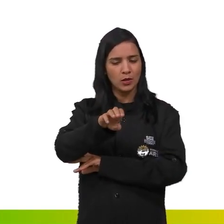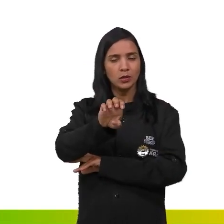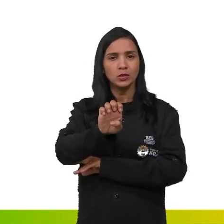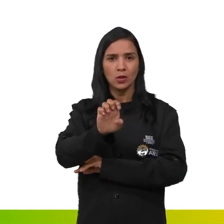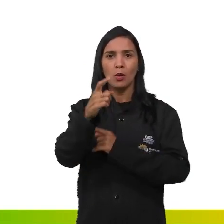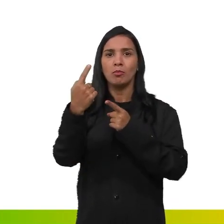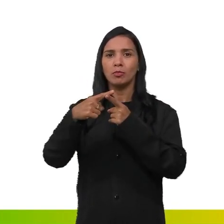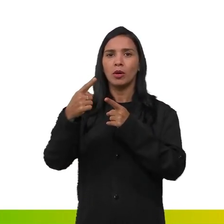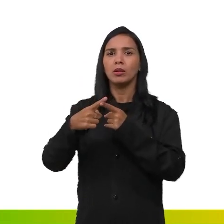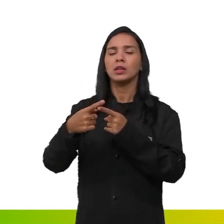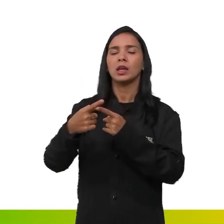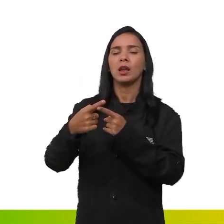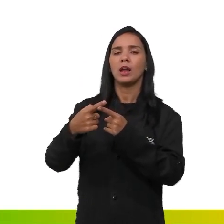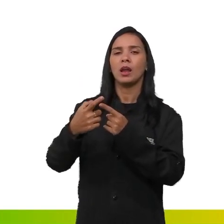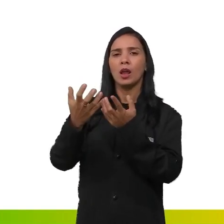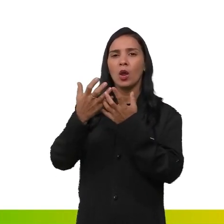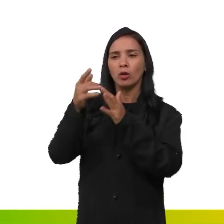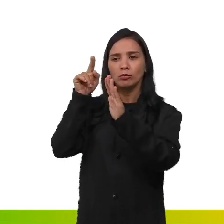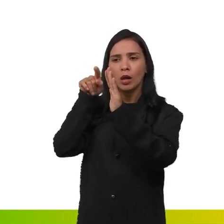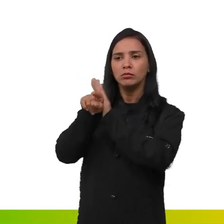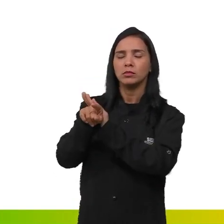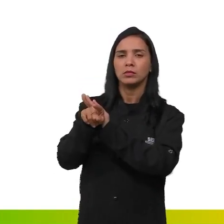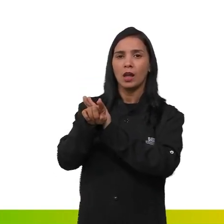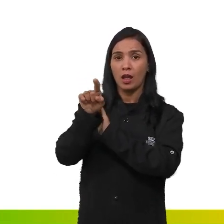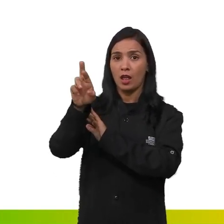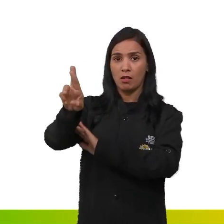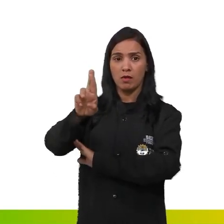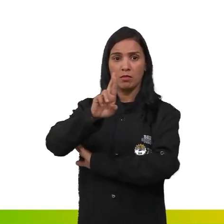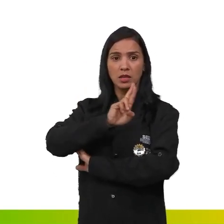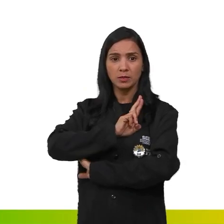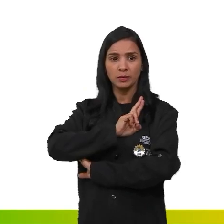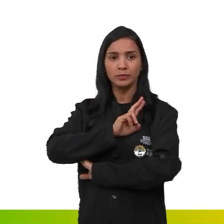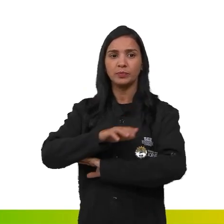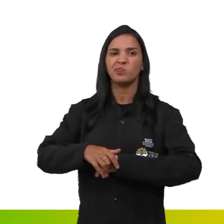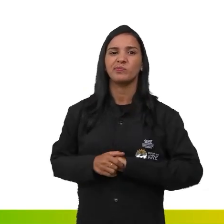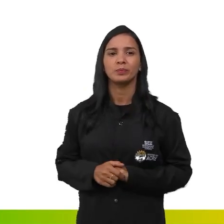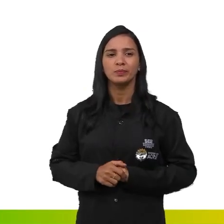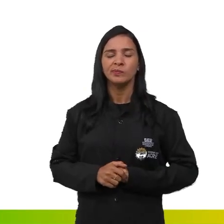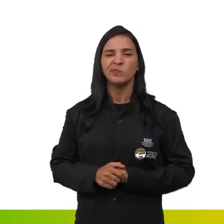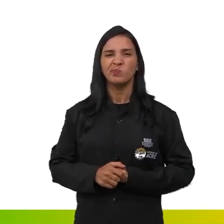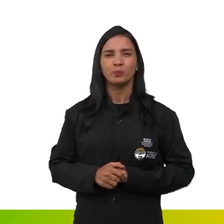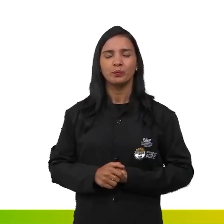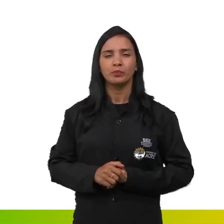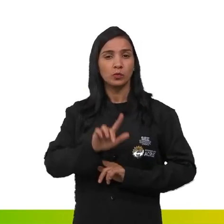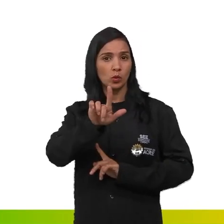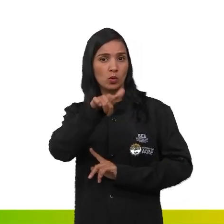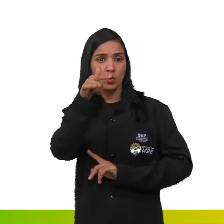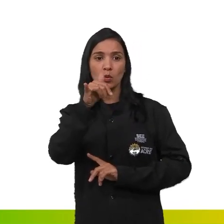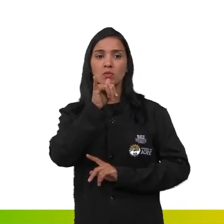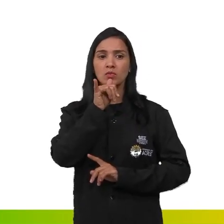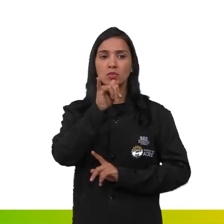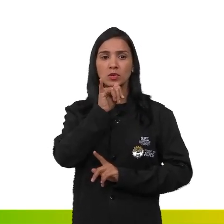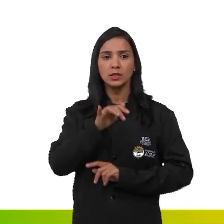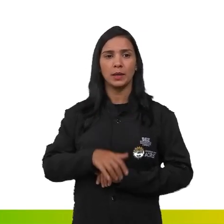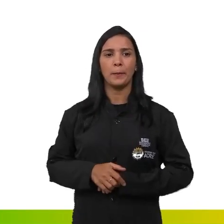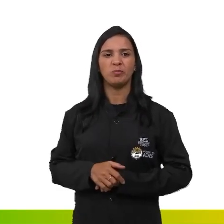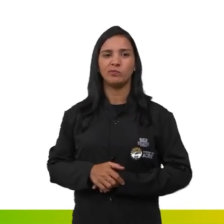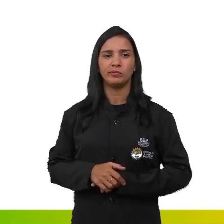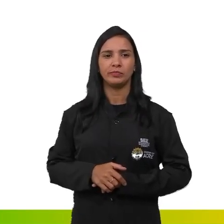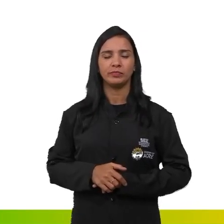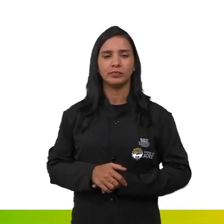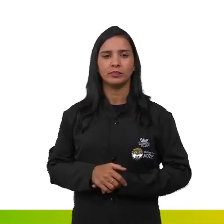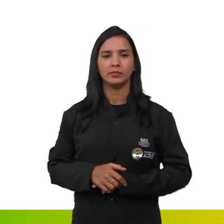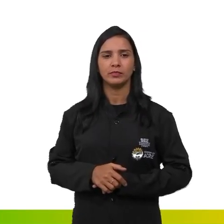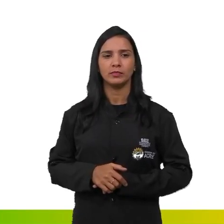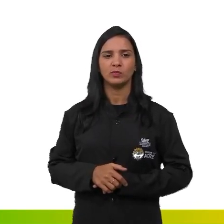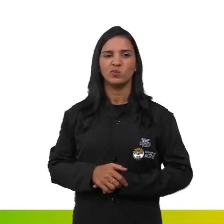apenas um ou até mesmo uma, né? Dependendo aí do contexto. No segundo exemplo, nós temos Are there